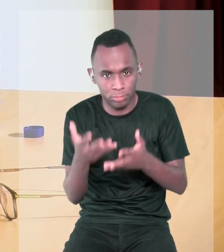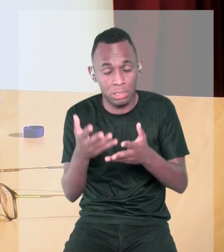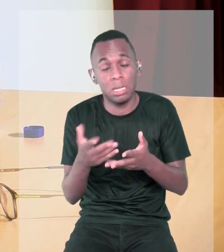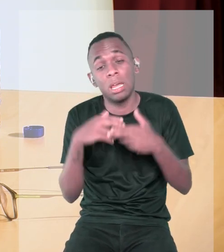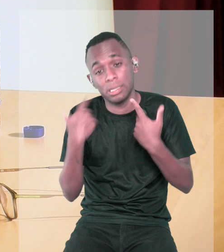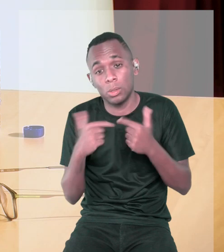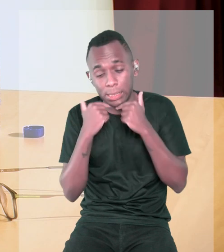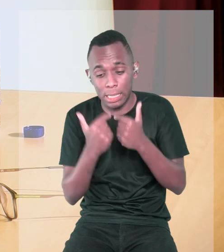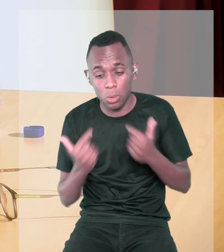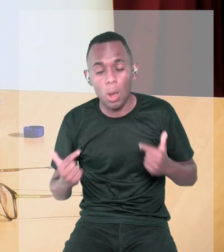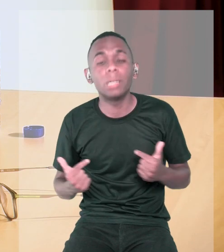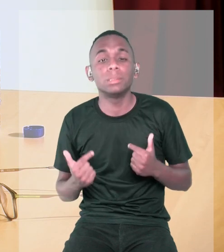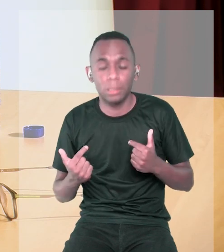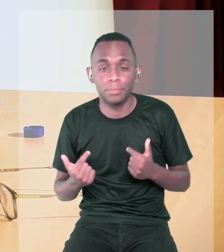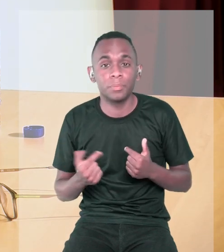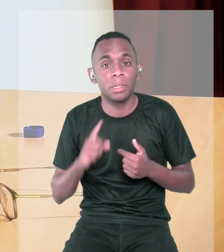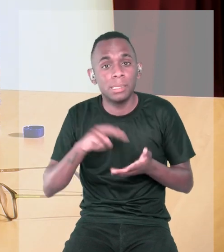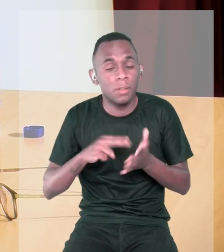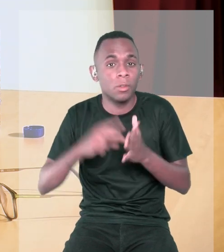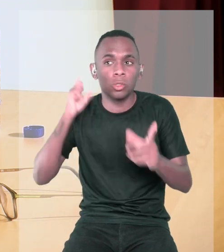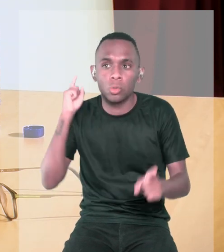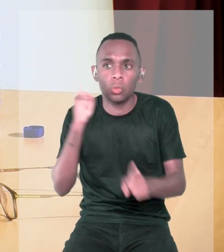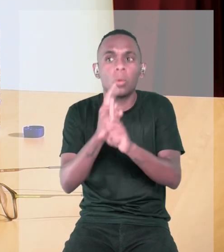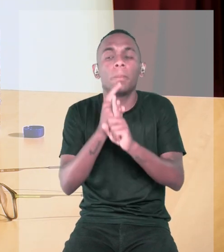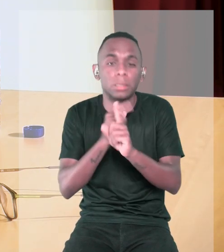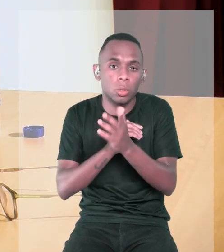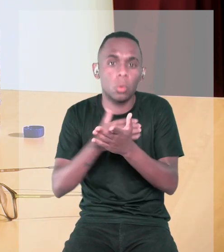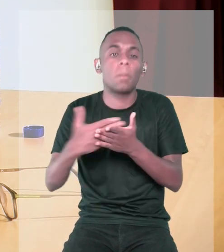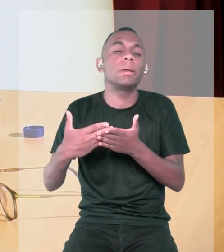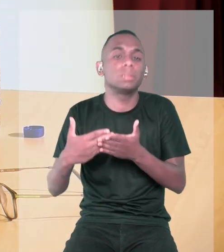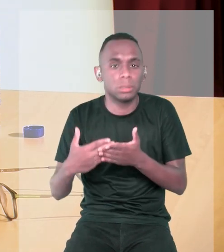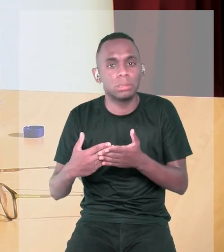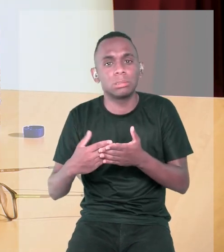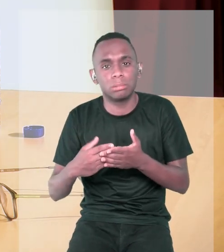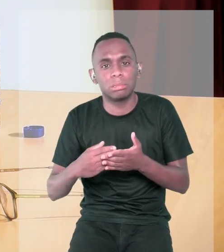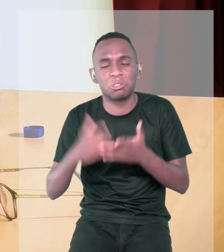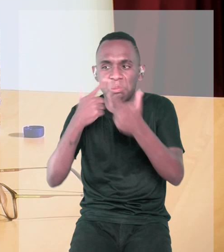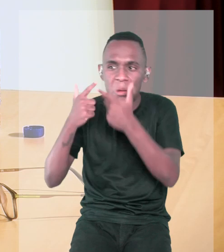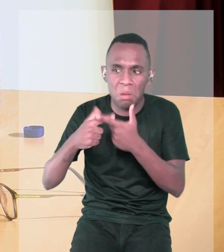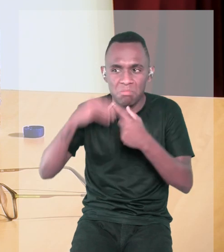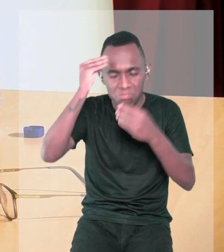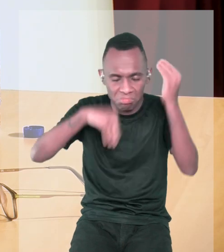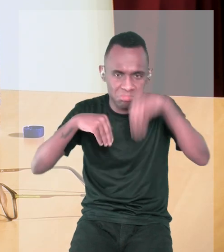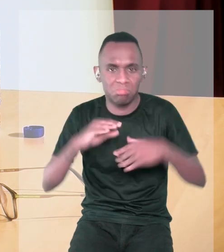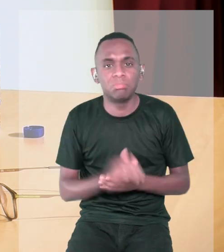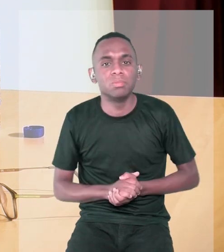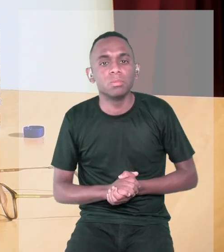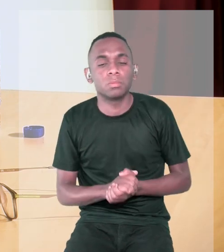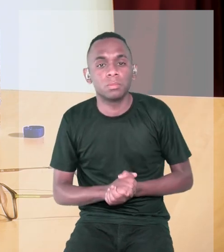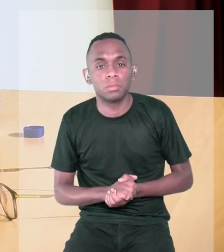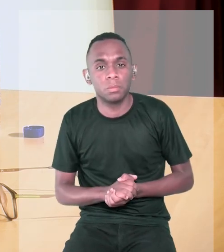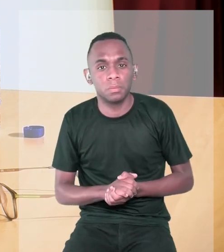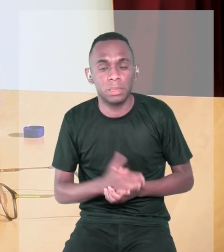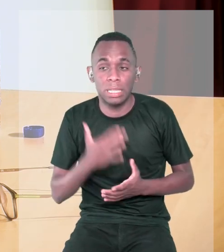porque nela, nessa linguagem, estão as descobertas em estado inicial, os fracassos, as pistas falsas.